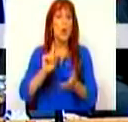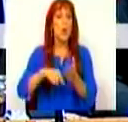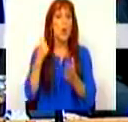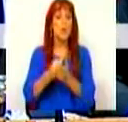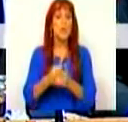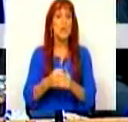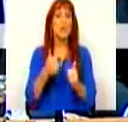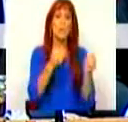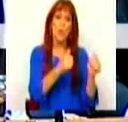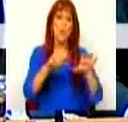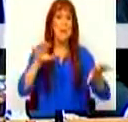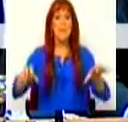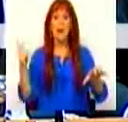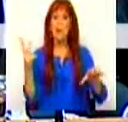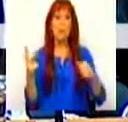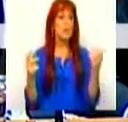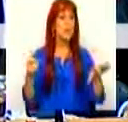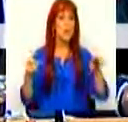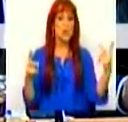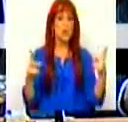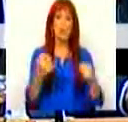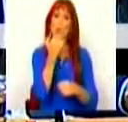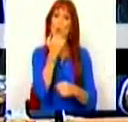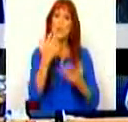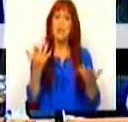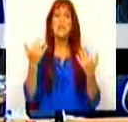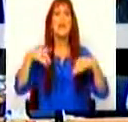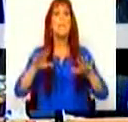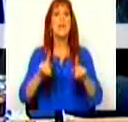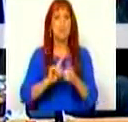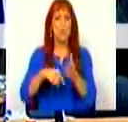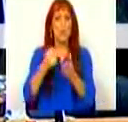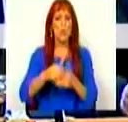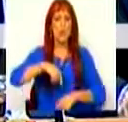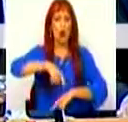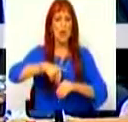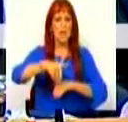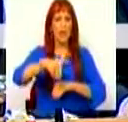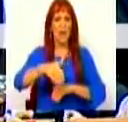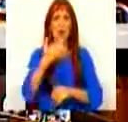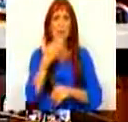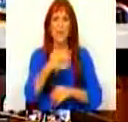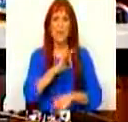a contento de ambas as partes. Mas, em qualquer caso, serão concluídas nas próximas horas. Muito obrigado, Sr. Presidente.